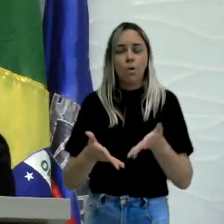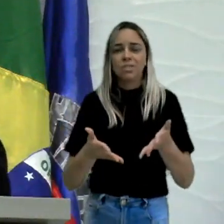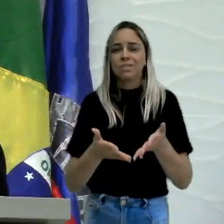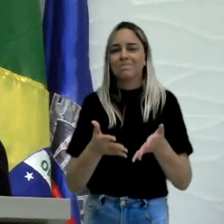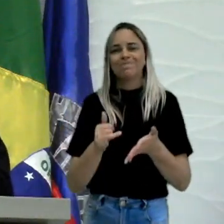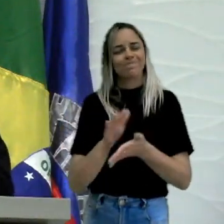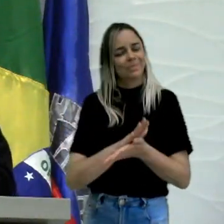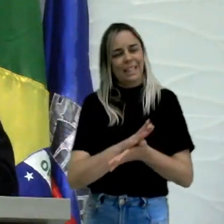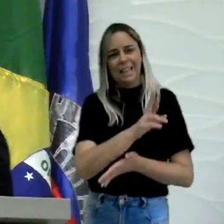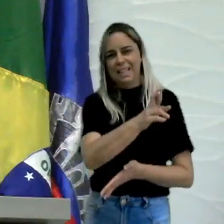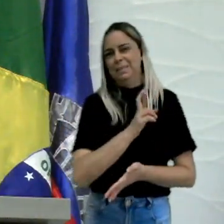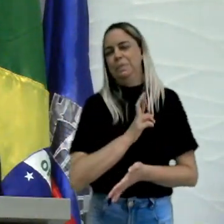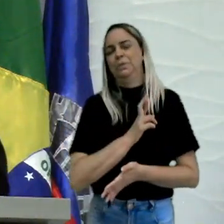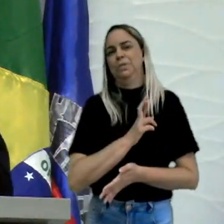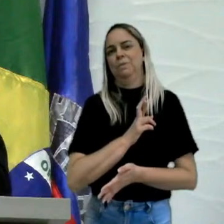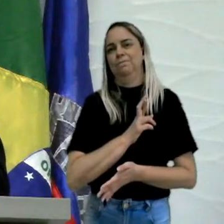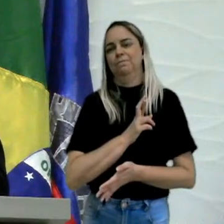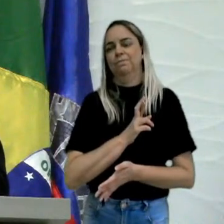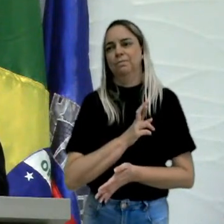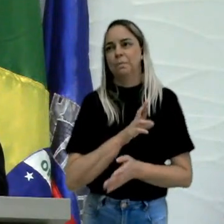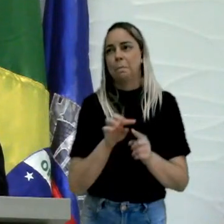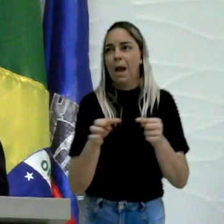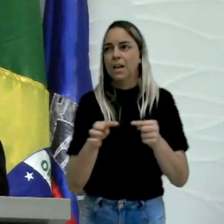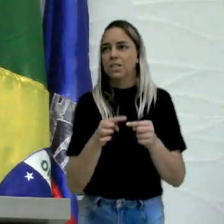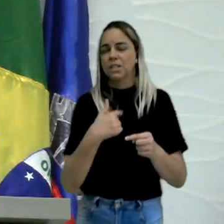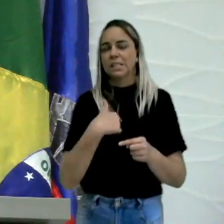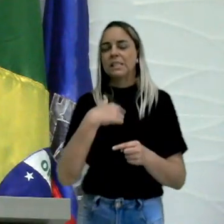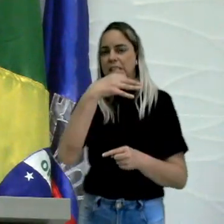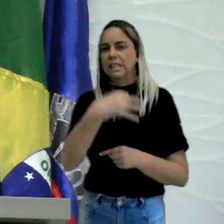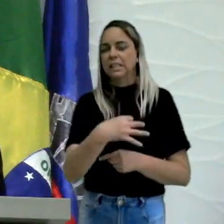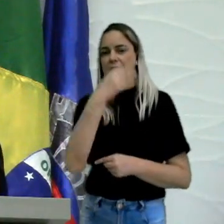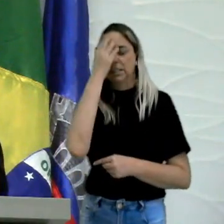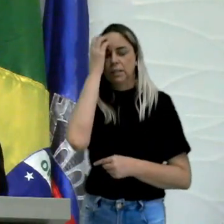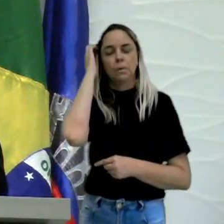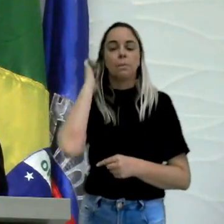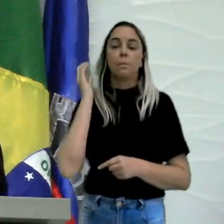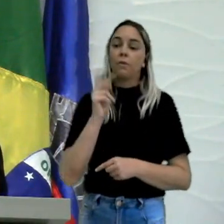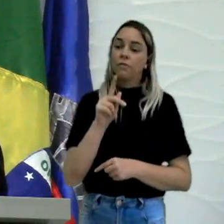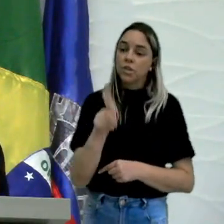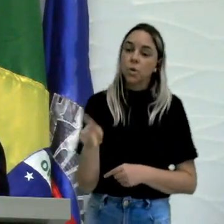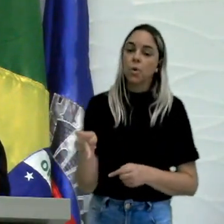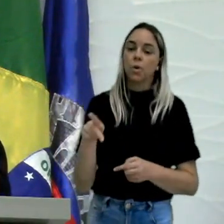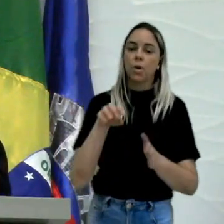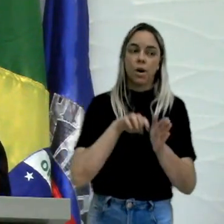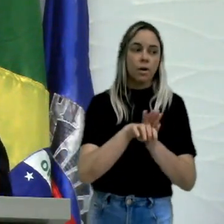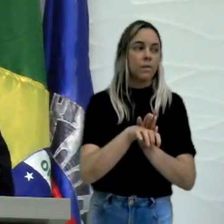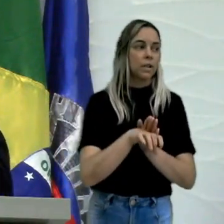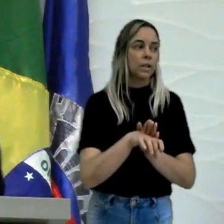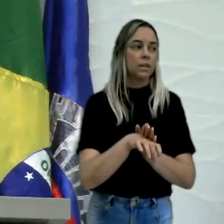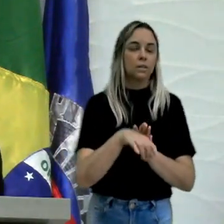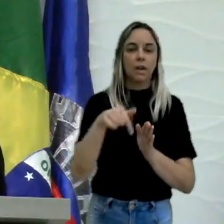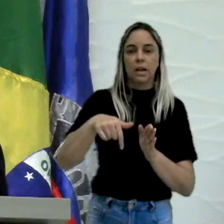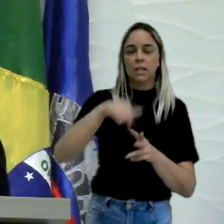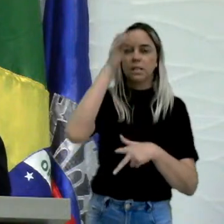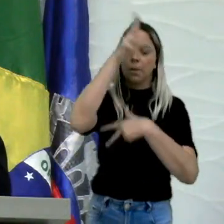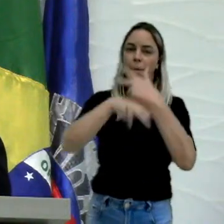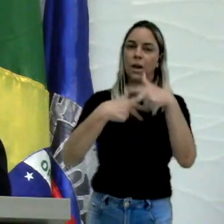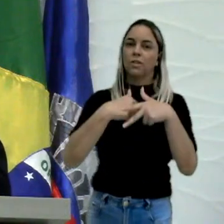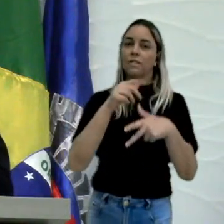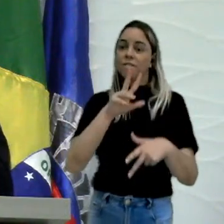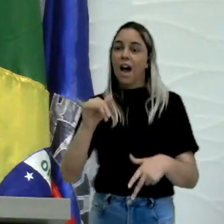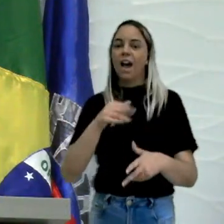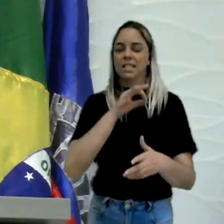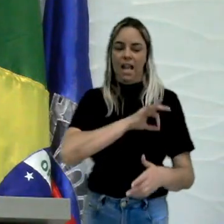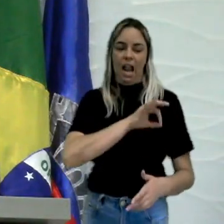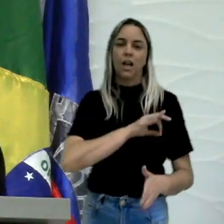deu resposta, mas com certeza esses professores aí efetivos de São Bento do Una vão receber esse